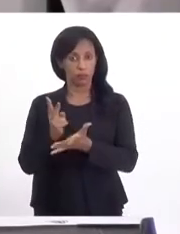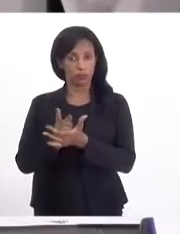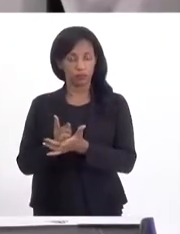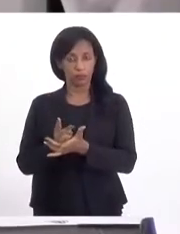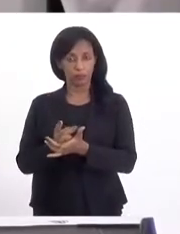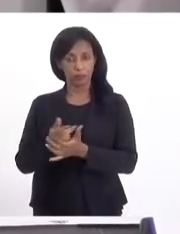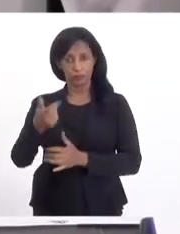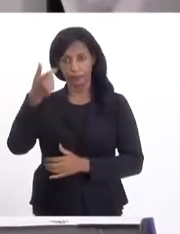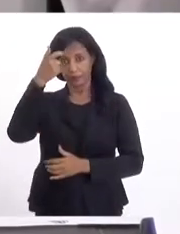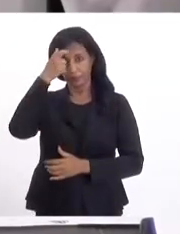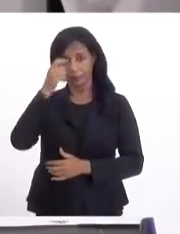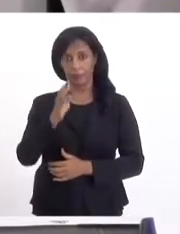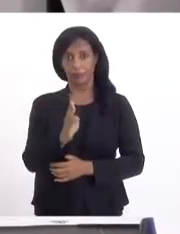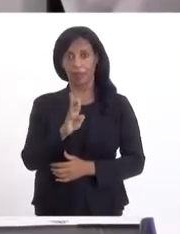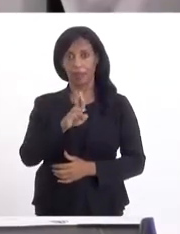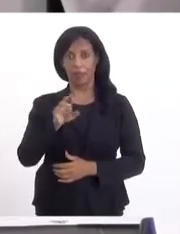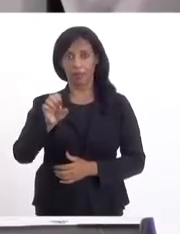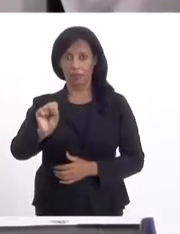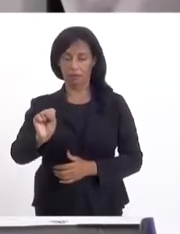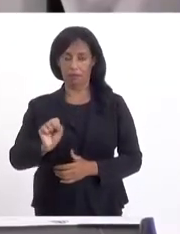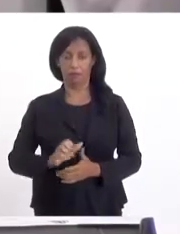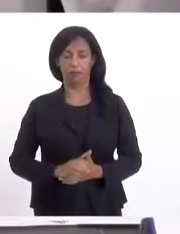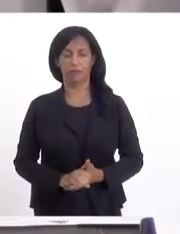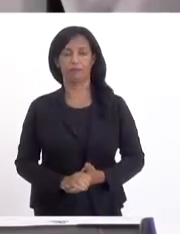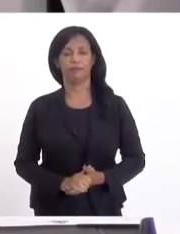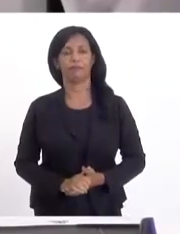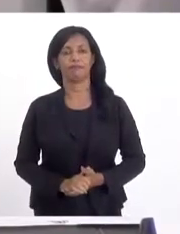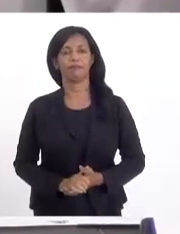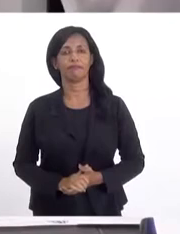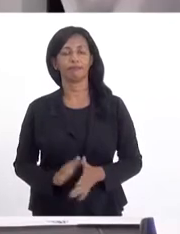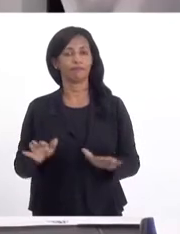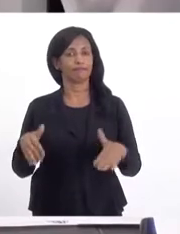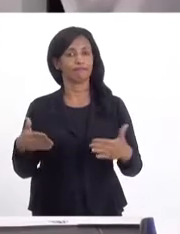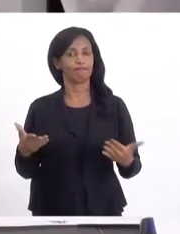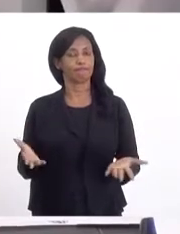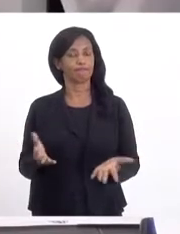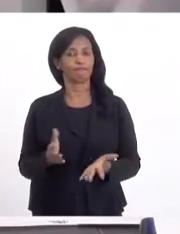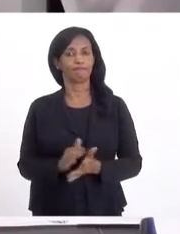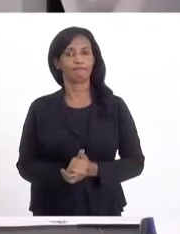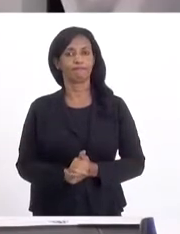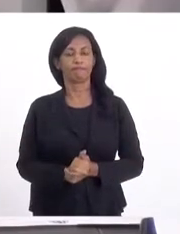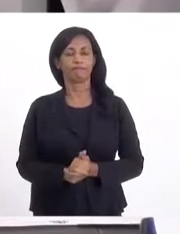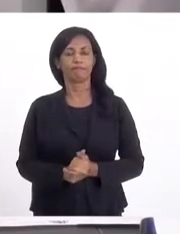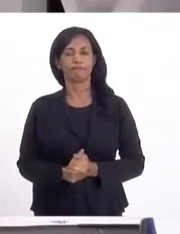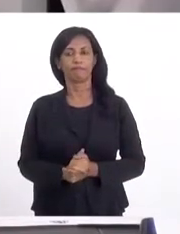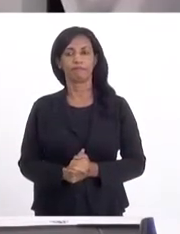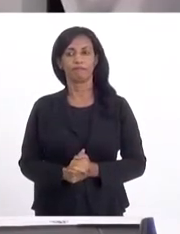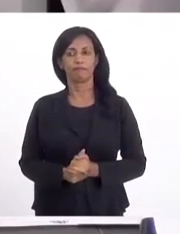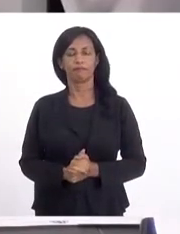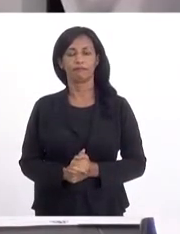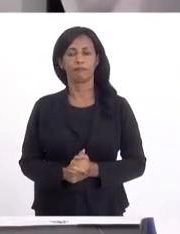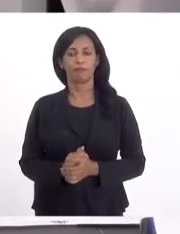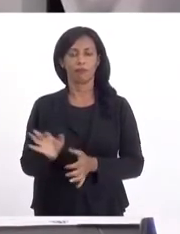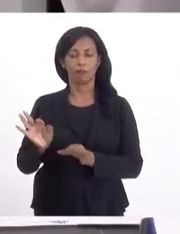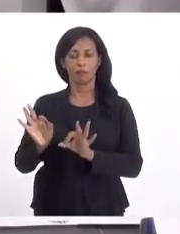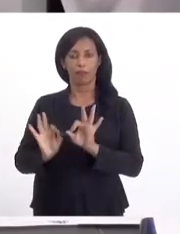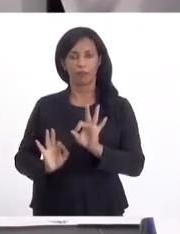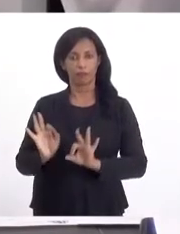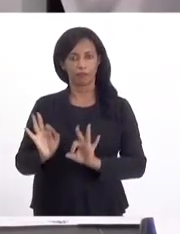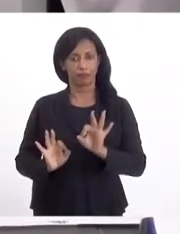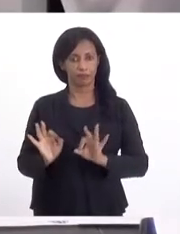raciocínio para o BRS. É claro que para o plano